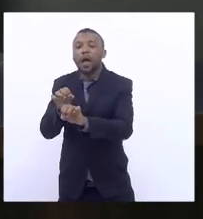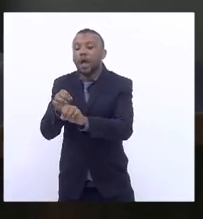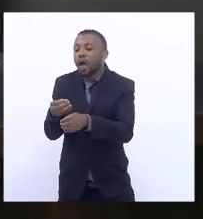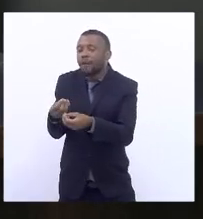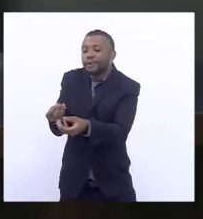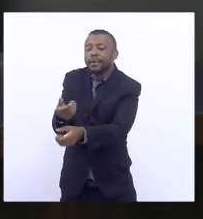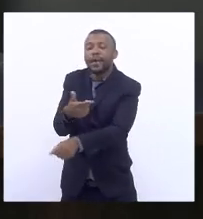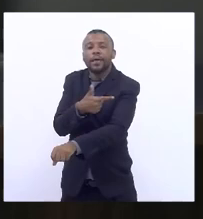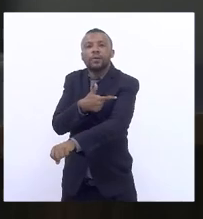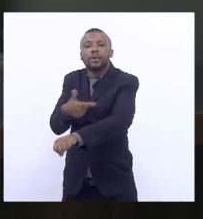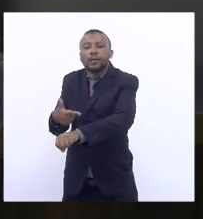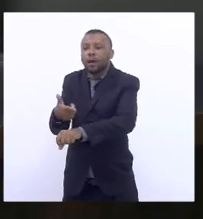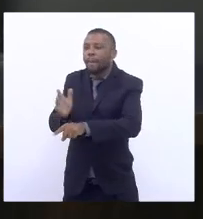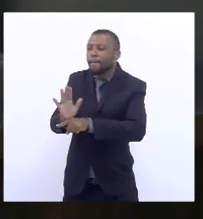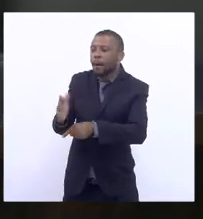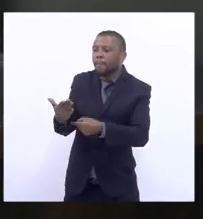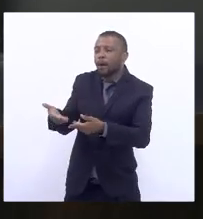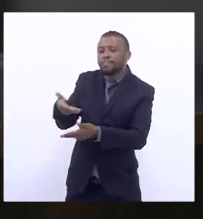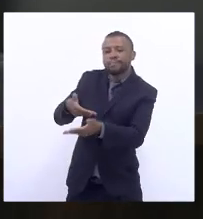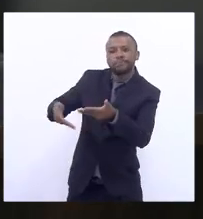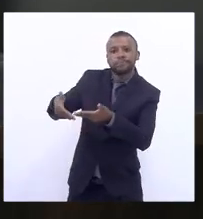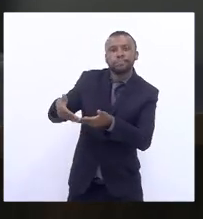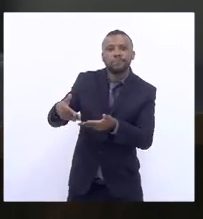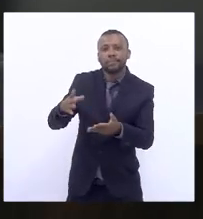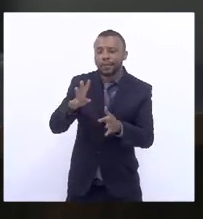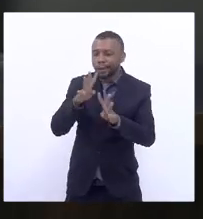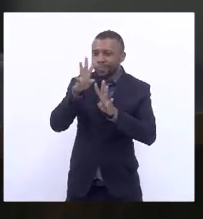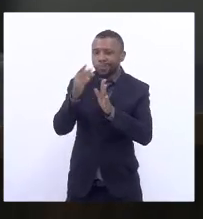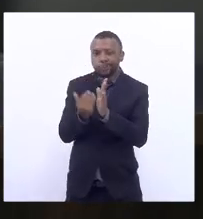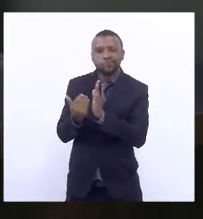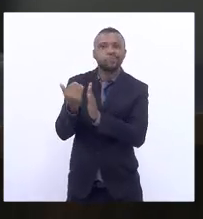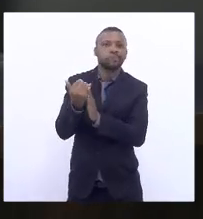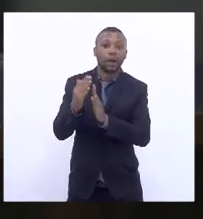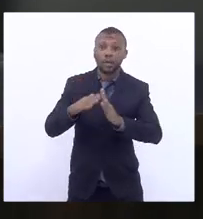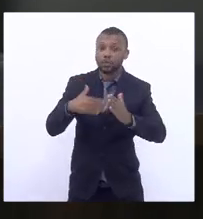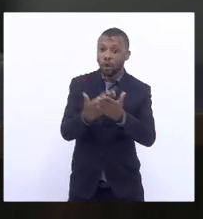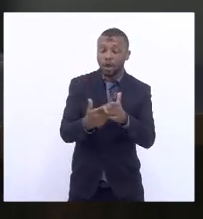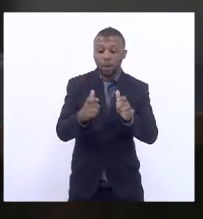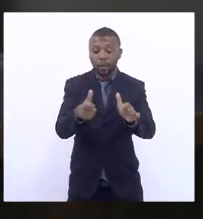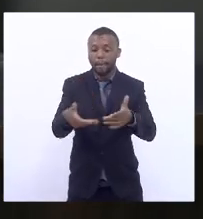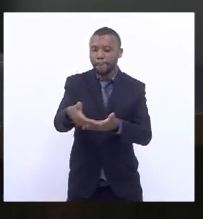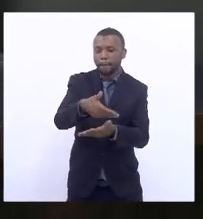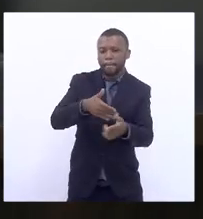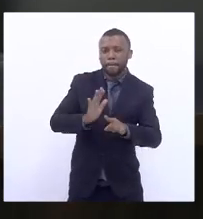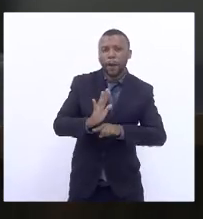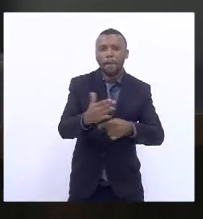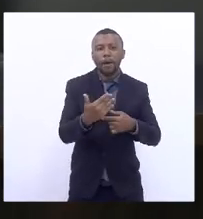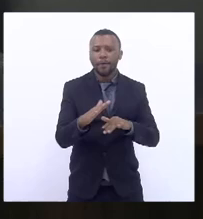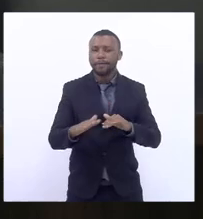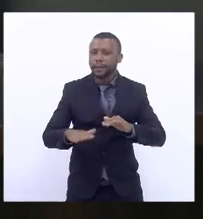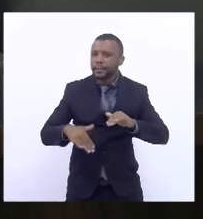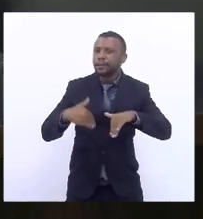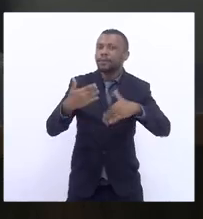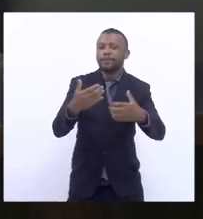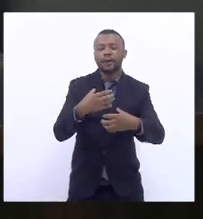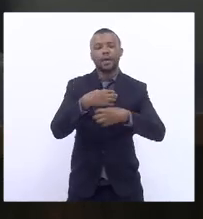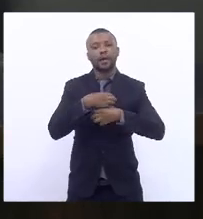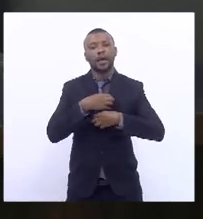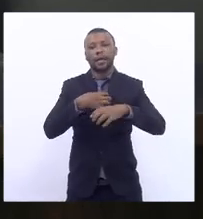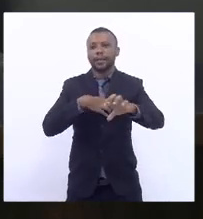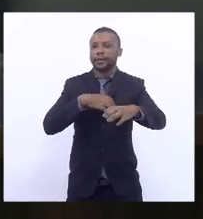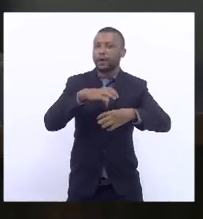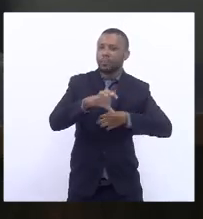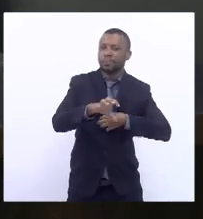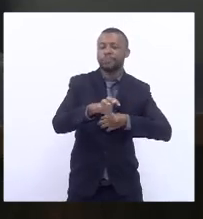A escola é um lugar sim de educar. É um lugar que você vai desenvolver essa humanidade,